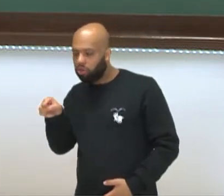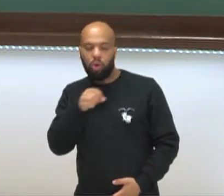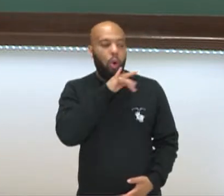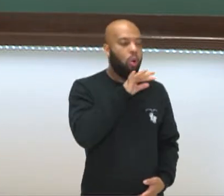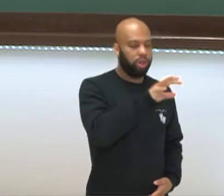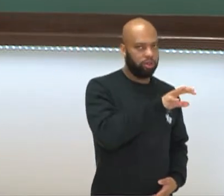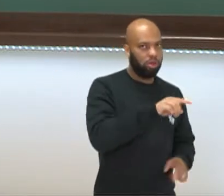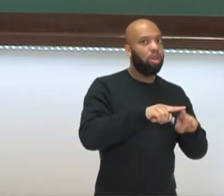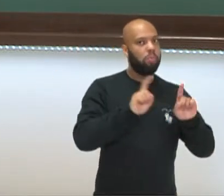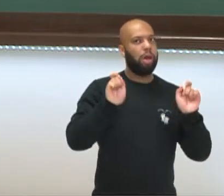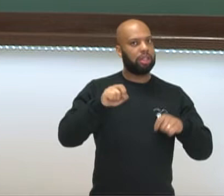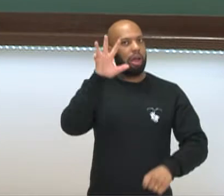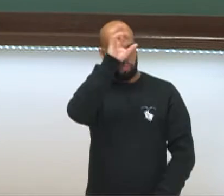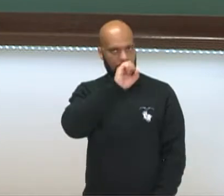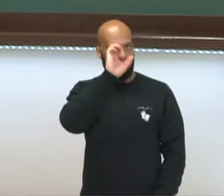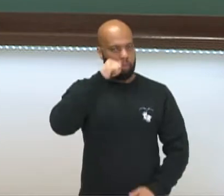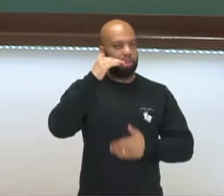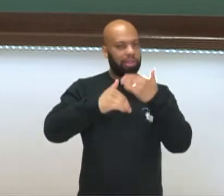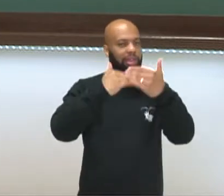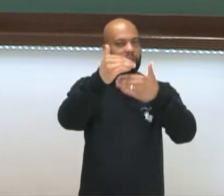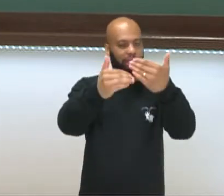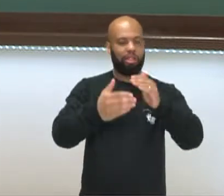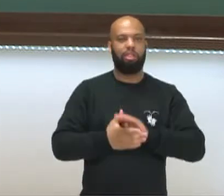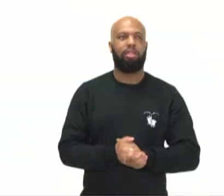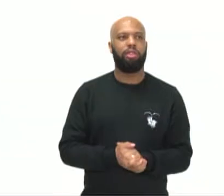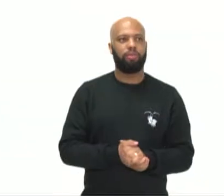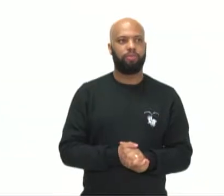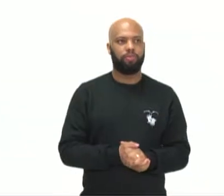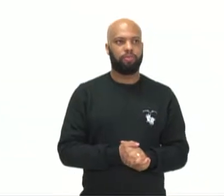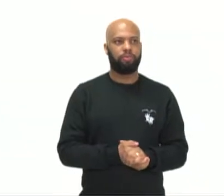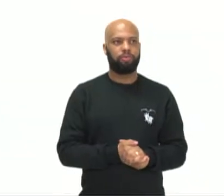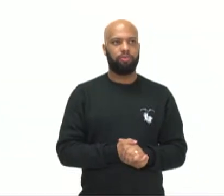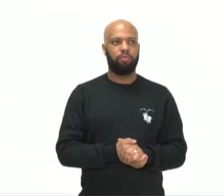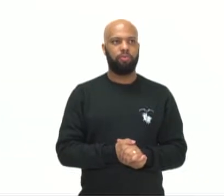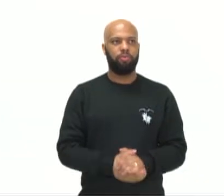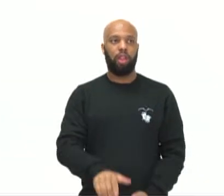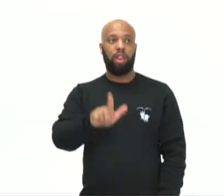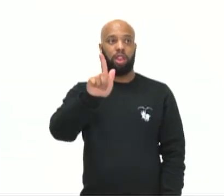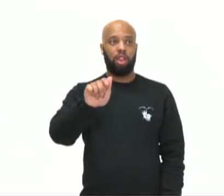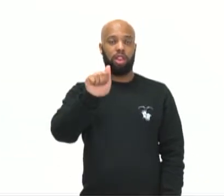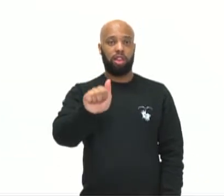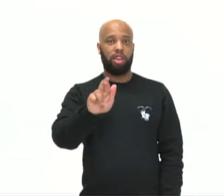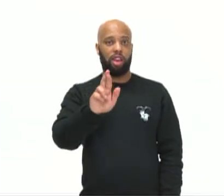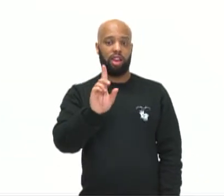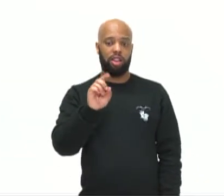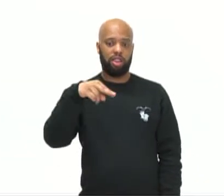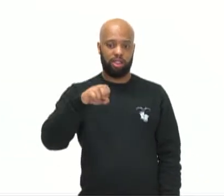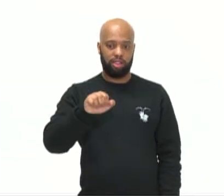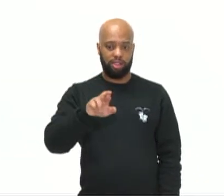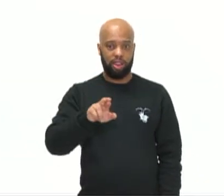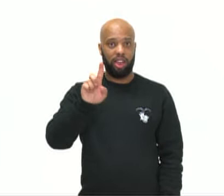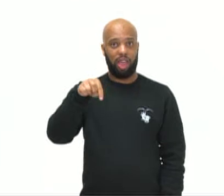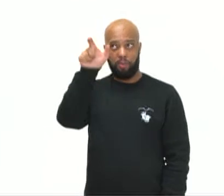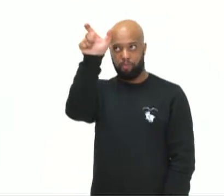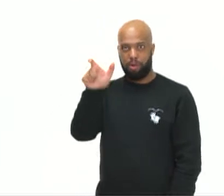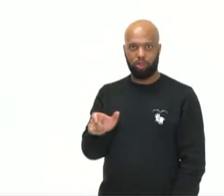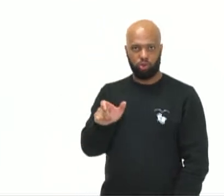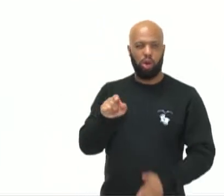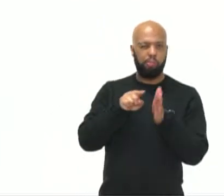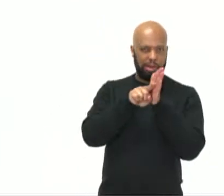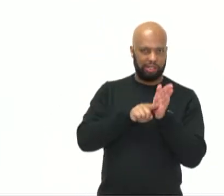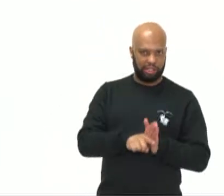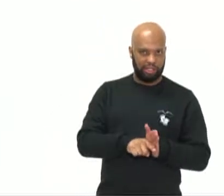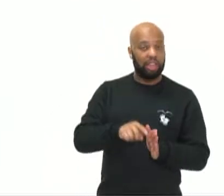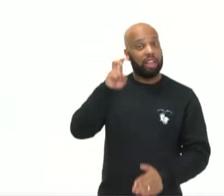possa aprender, não é mesmo? Howard Gardner, o cientista das inteligências múltiplas. A ideia de